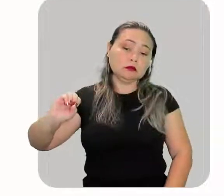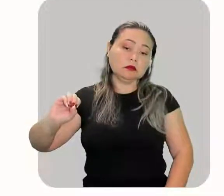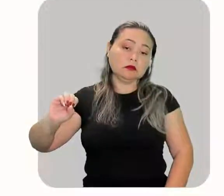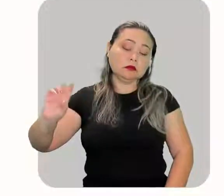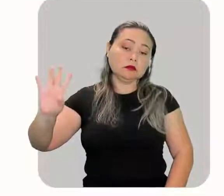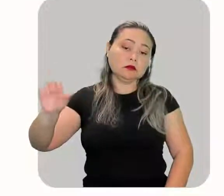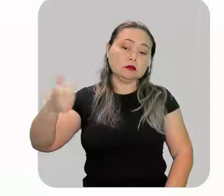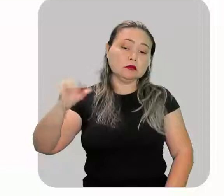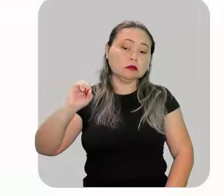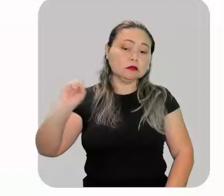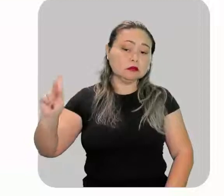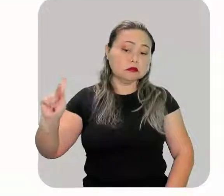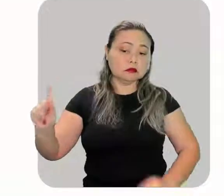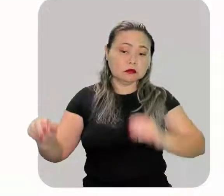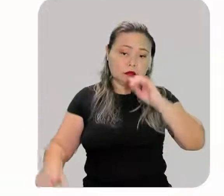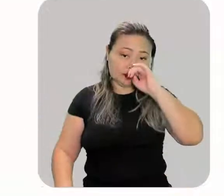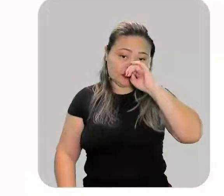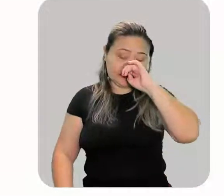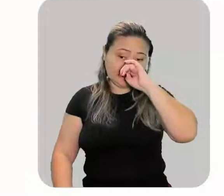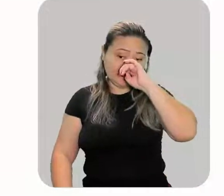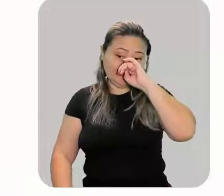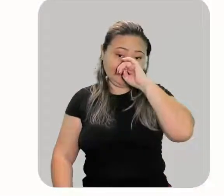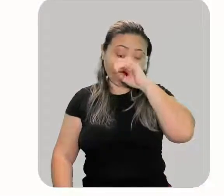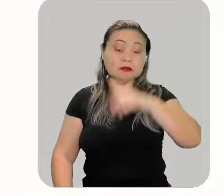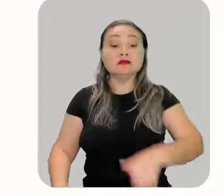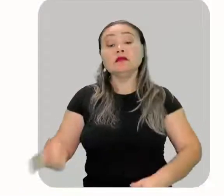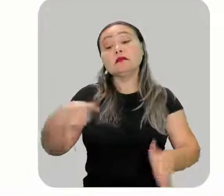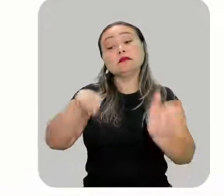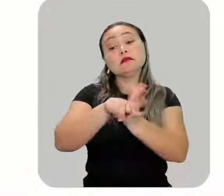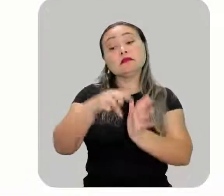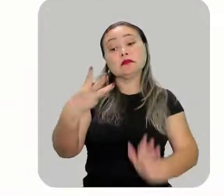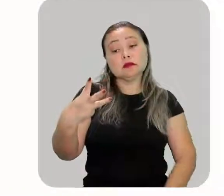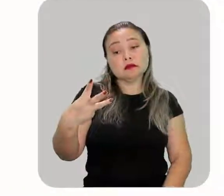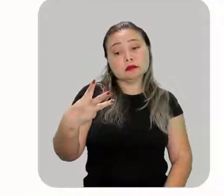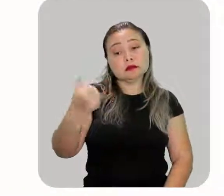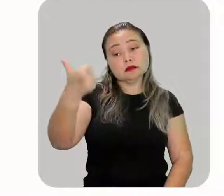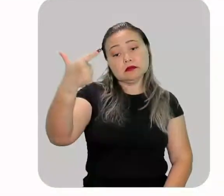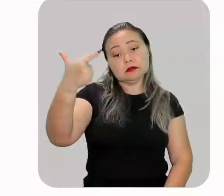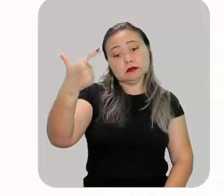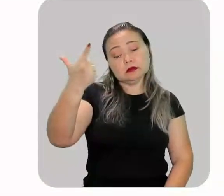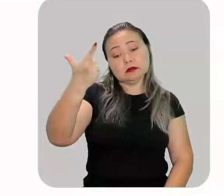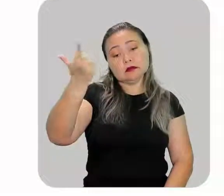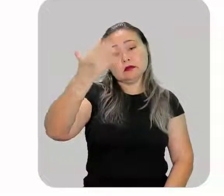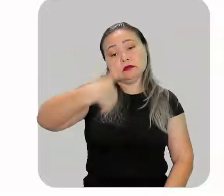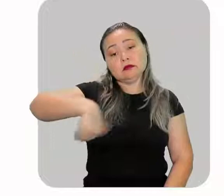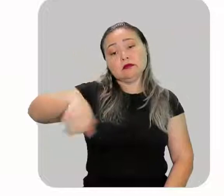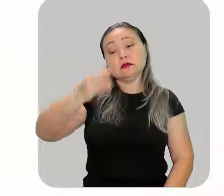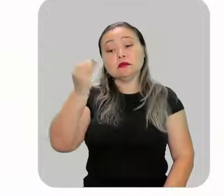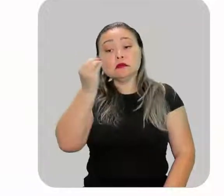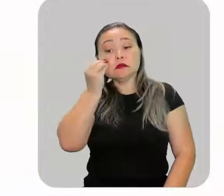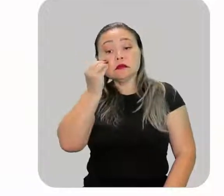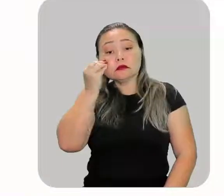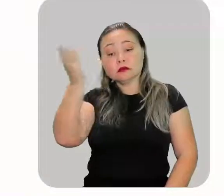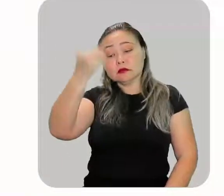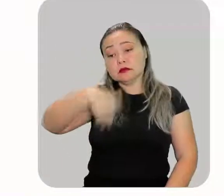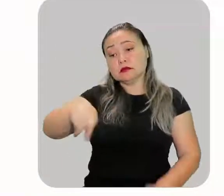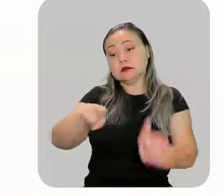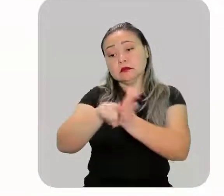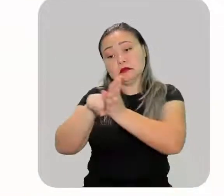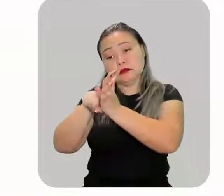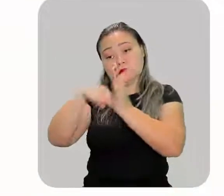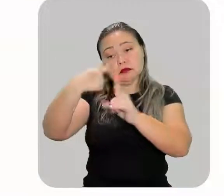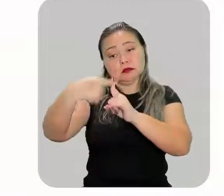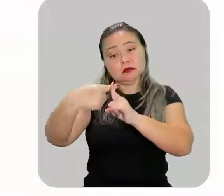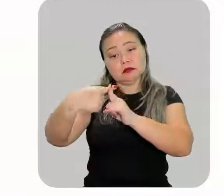0. Zerou, né? Zerou. E se for o menos 3 ao quadrado? Menos 9, vamos ver? Menos com